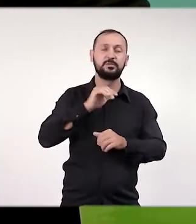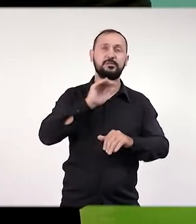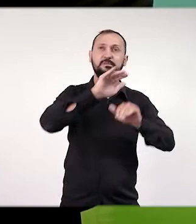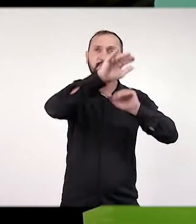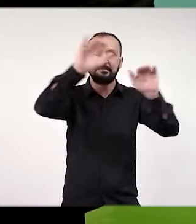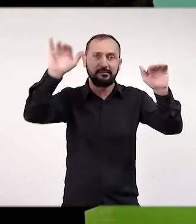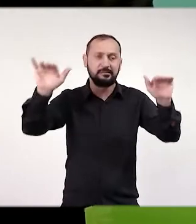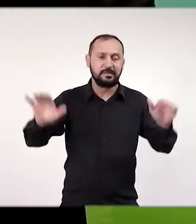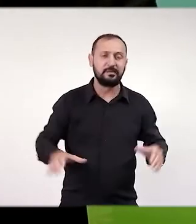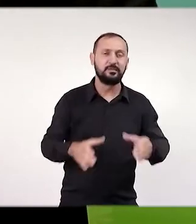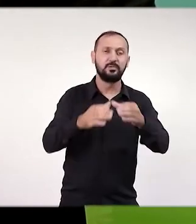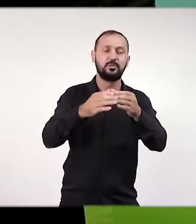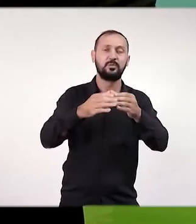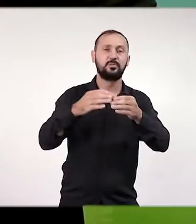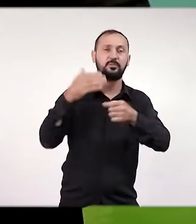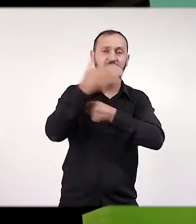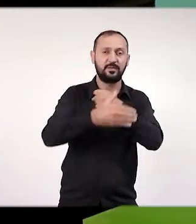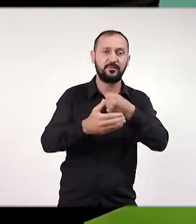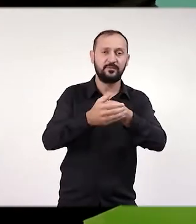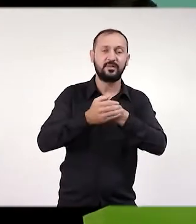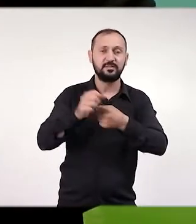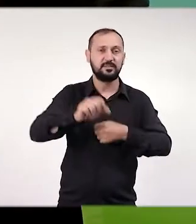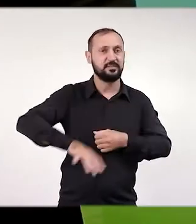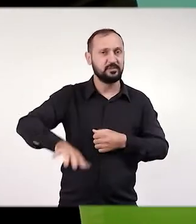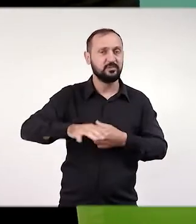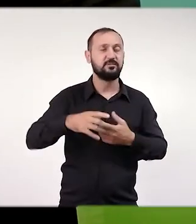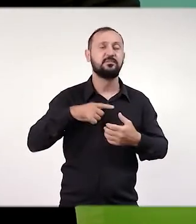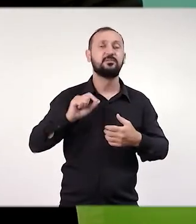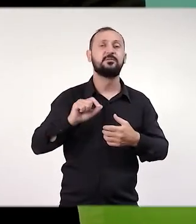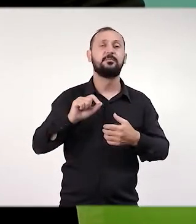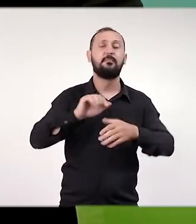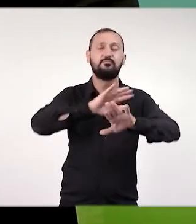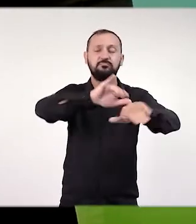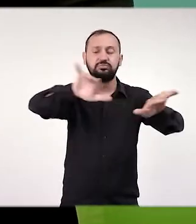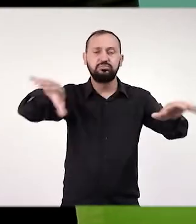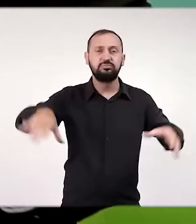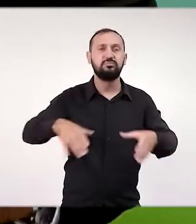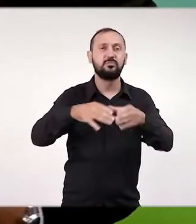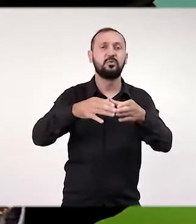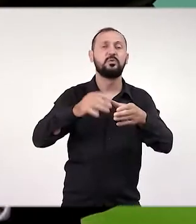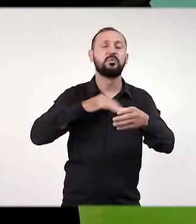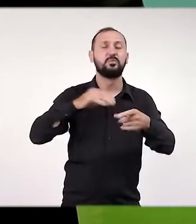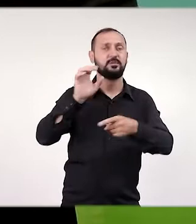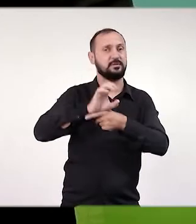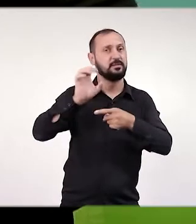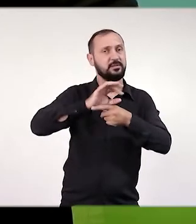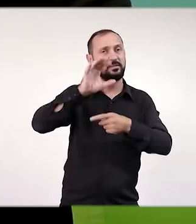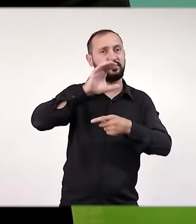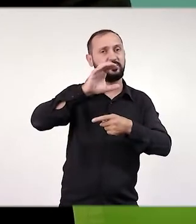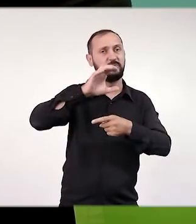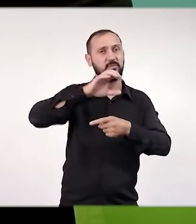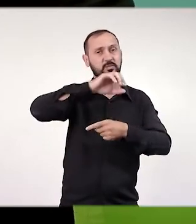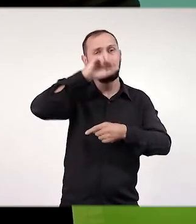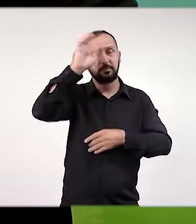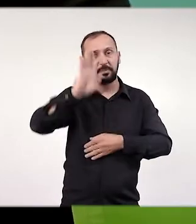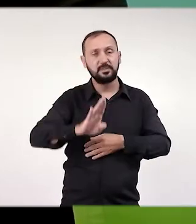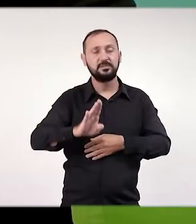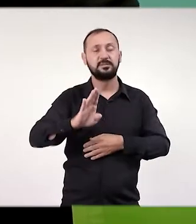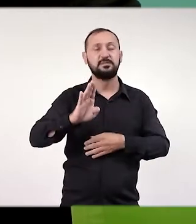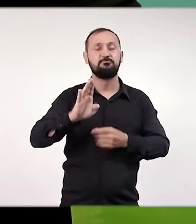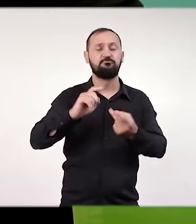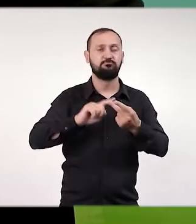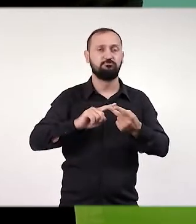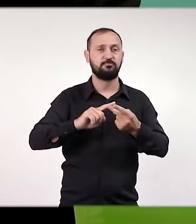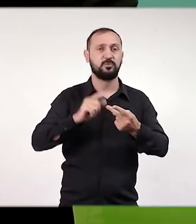uma mobilização na Frente Parlamentar em Defesa da Assistência Social, em mobilizar todos os estados brasileiros, todas as